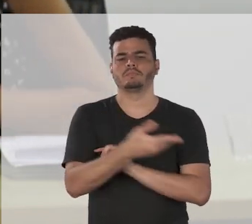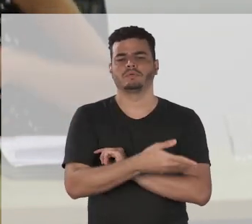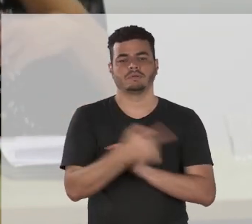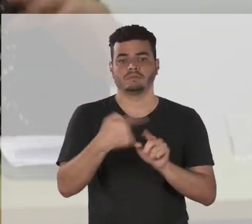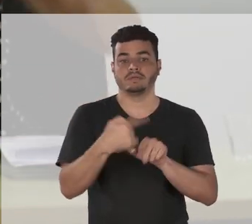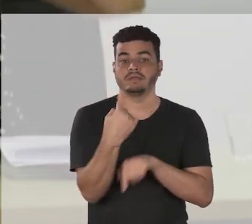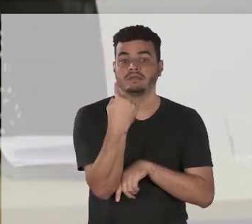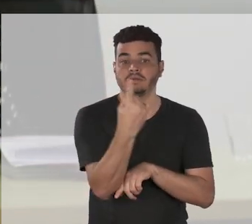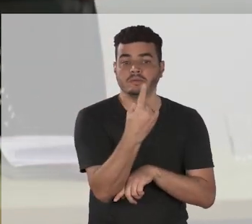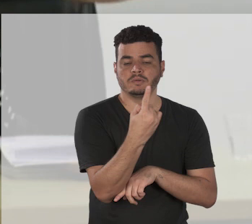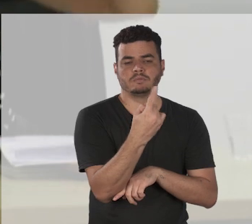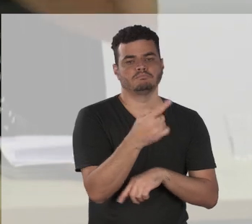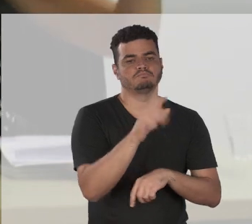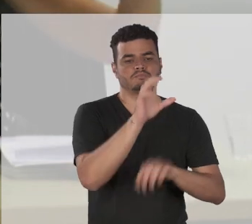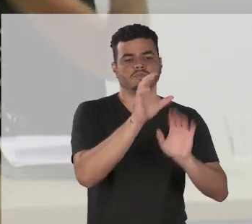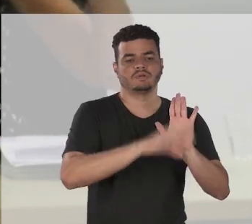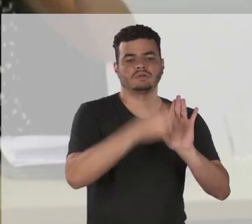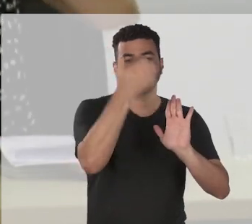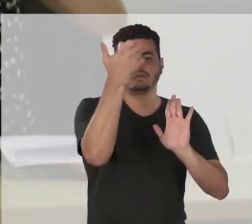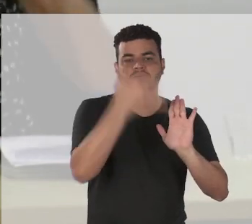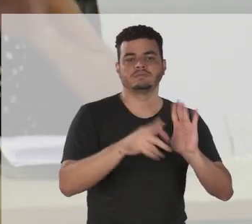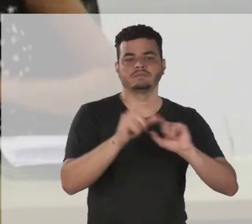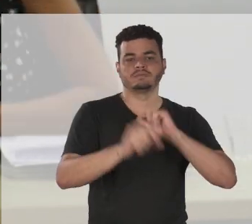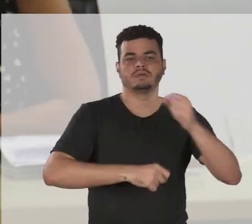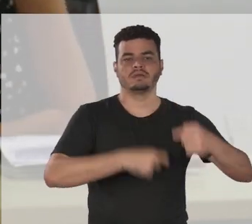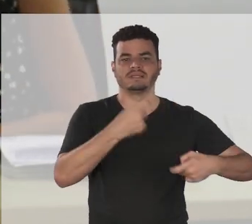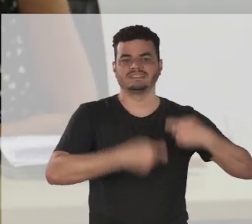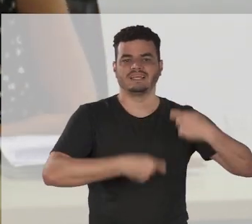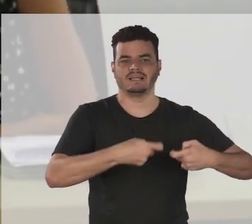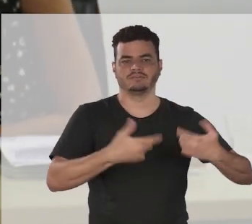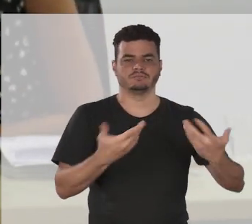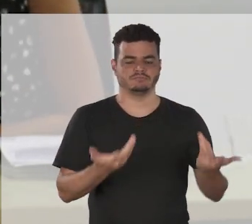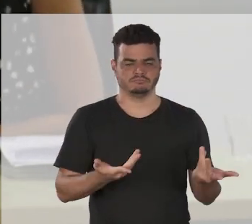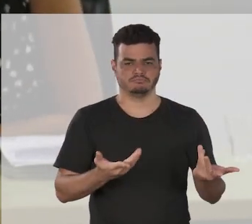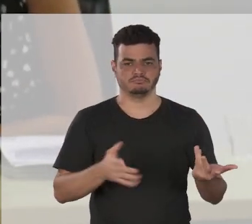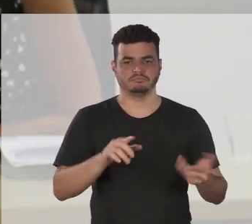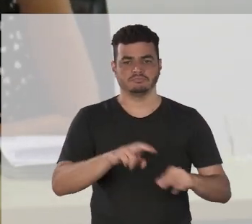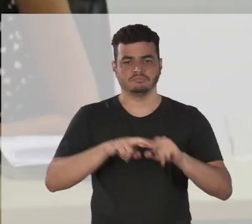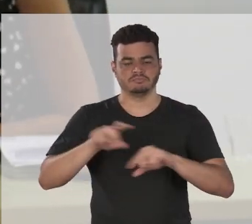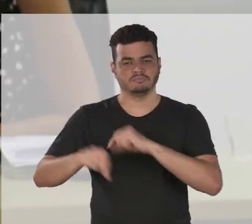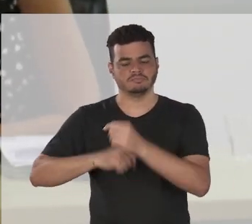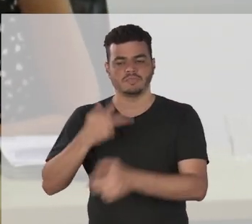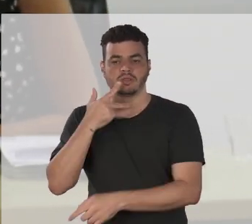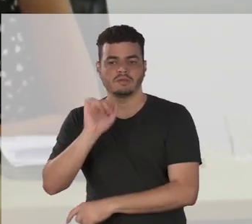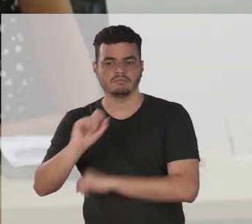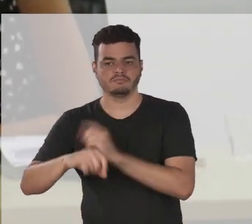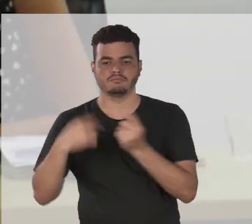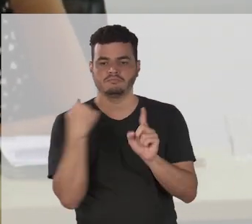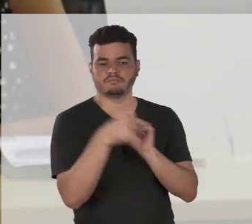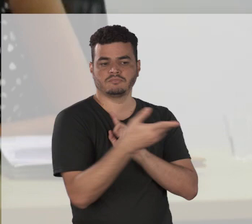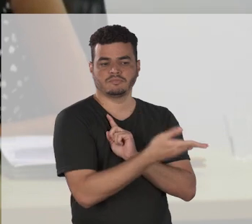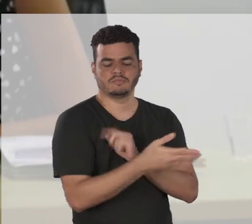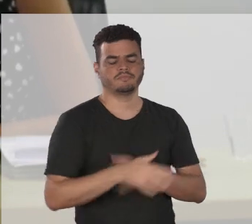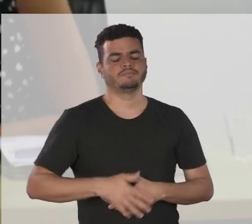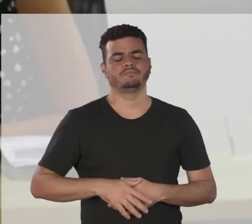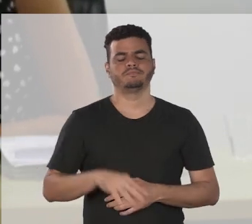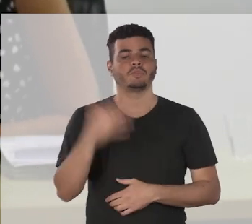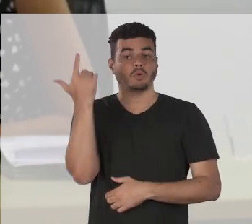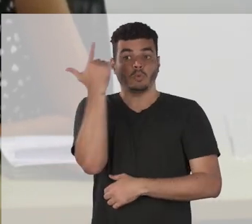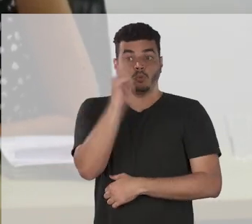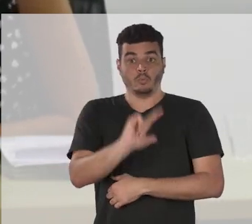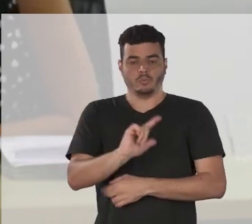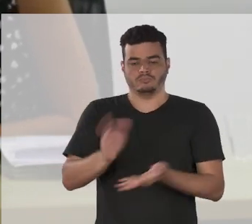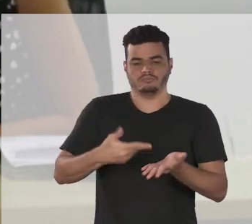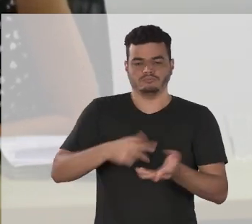uma cena de sexo. Então, na escola, ou seja, objetam isso. E também aconteceu com um conto de